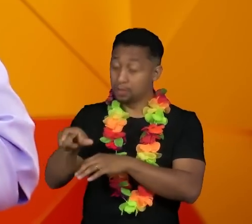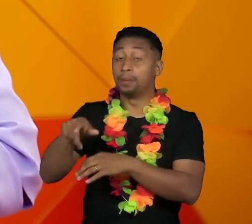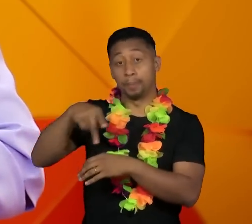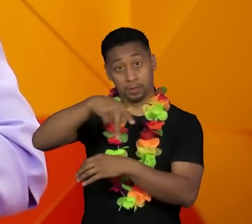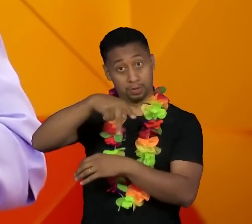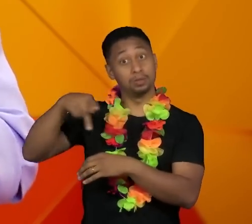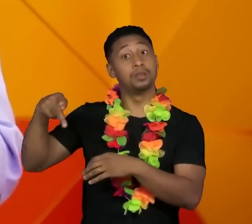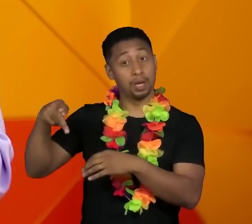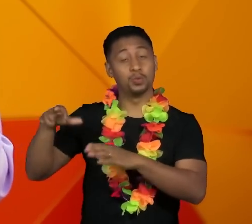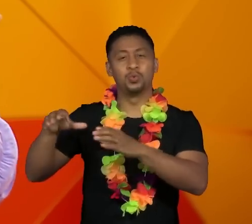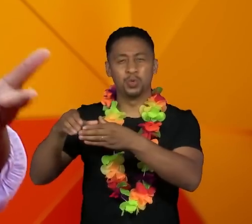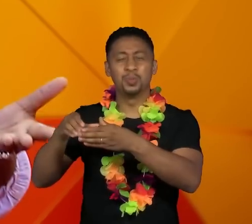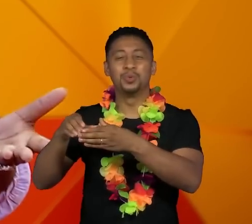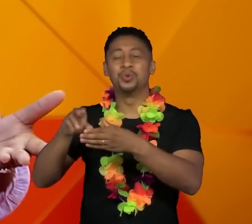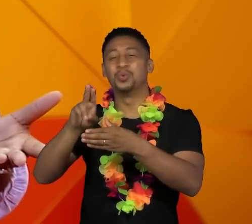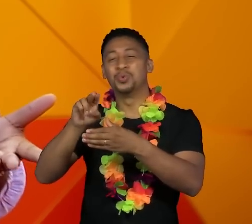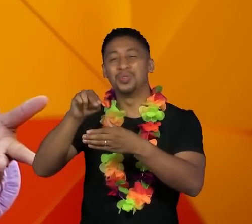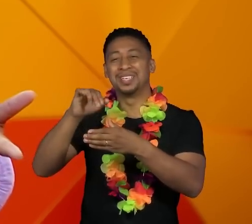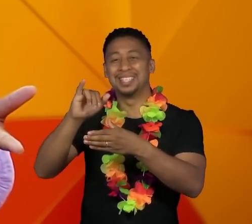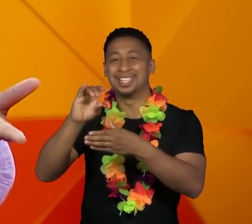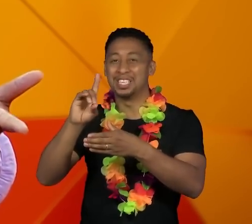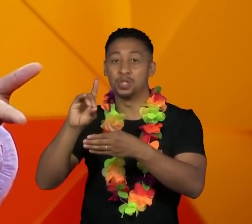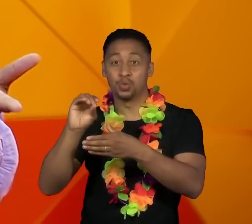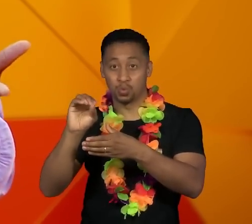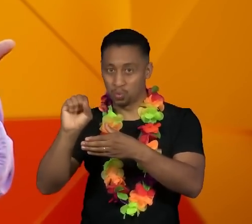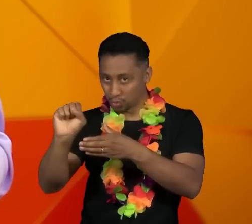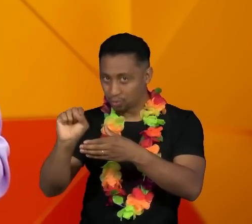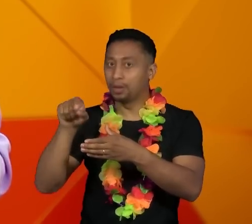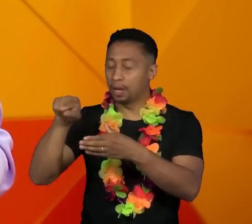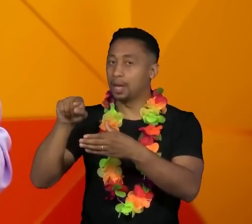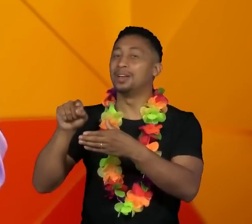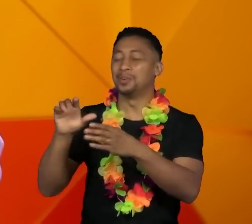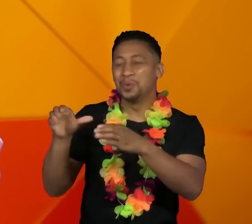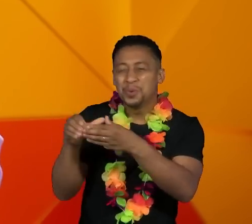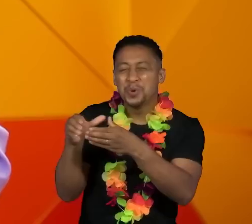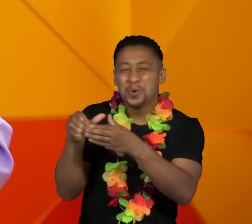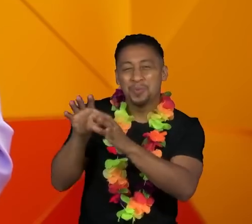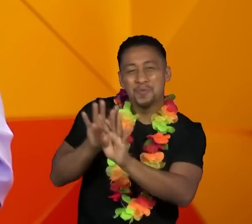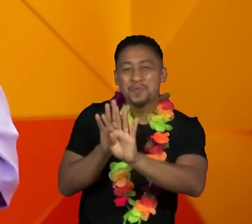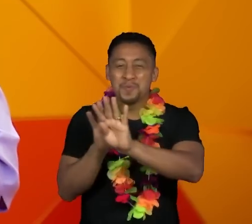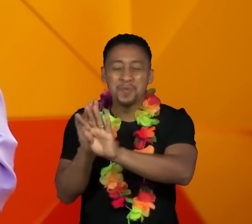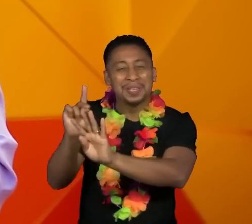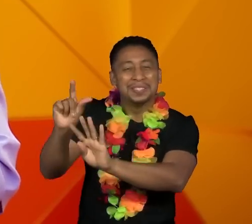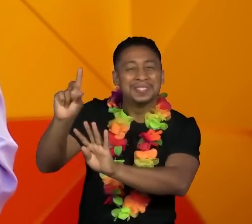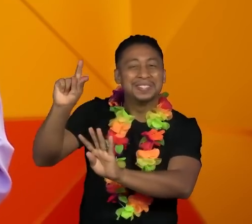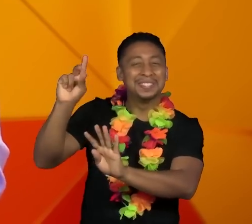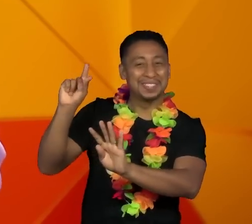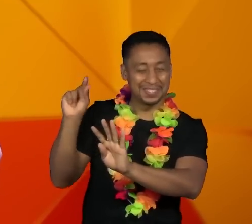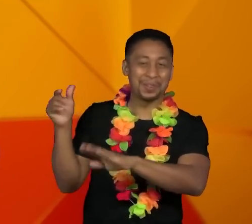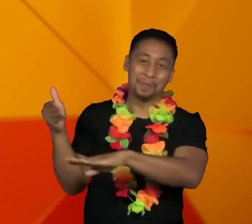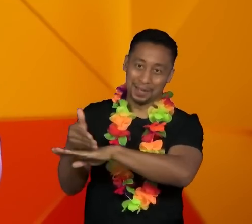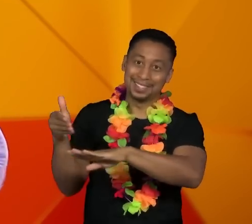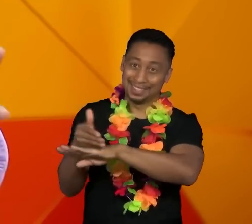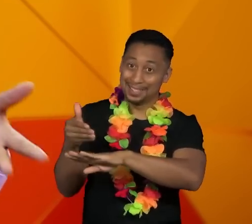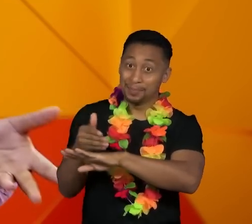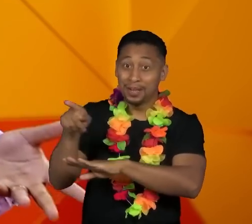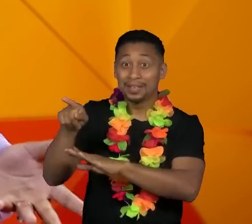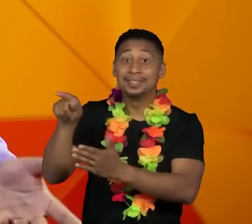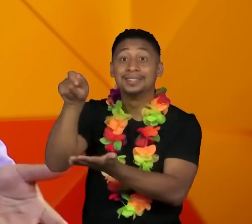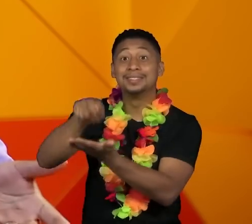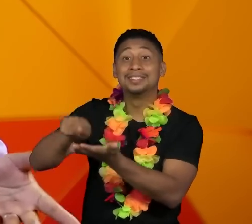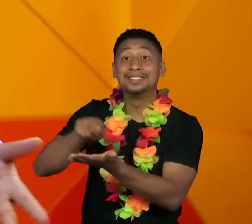do Peruche. É a personificação da velha guarda do carnaval. E o historiador Bruno Baronetti escreveu a biografia do